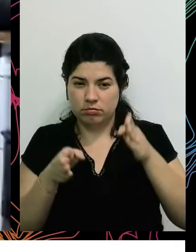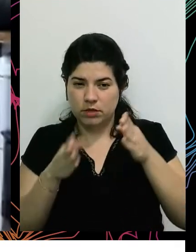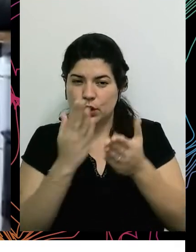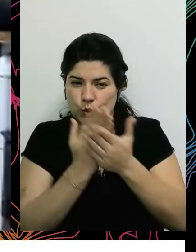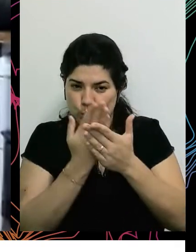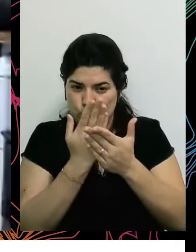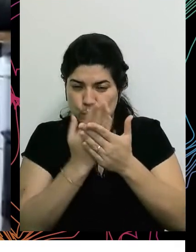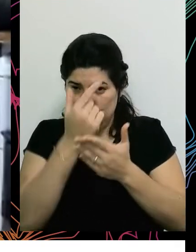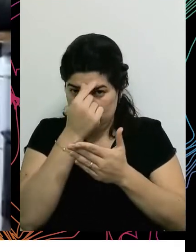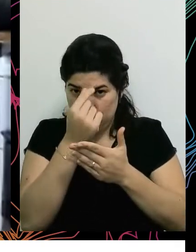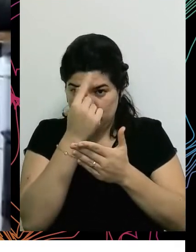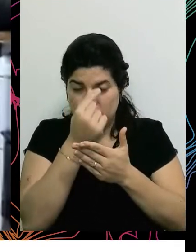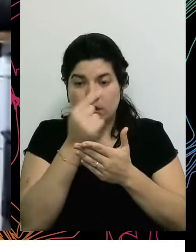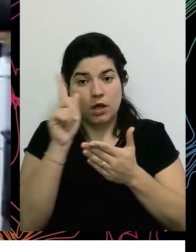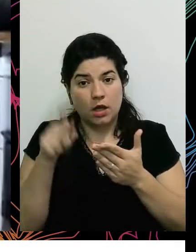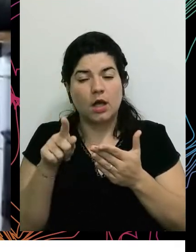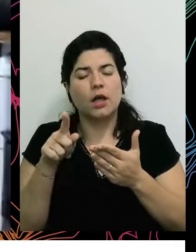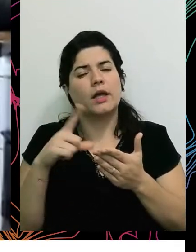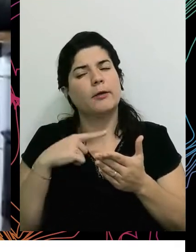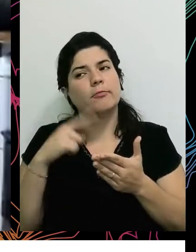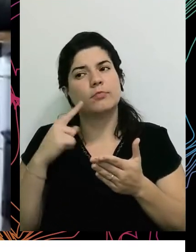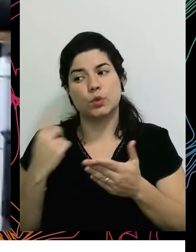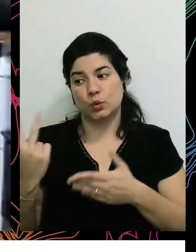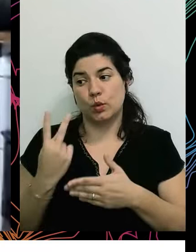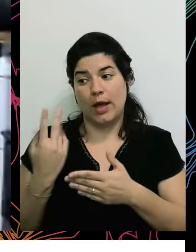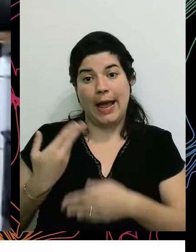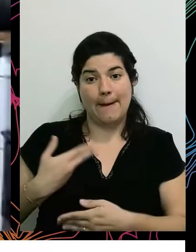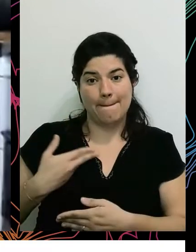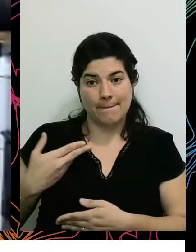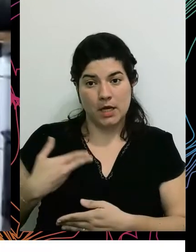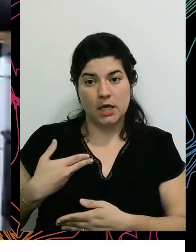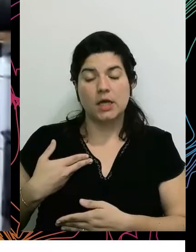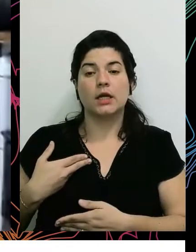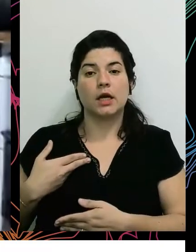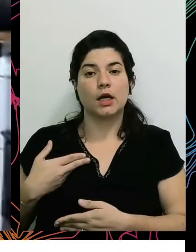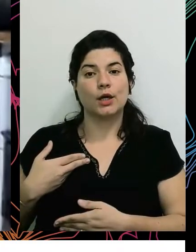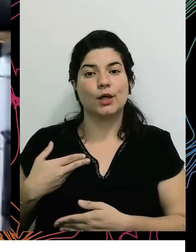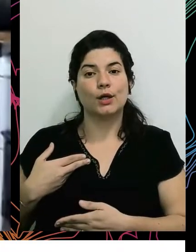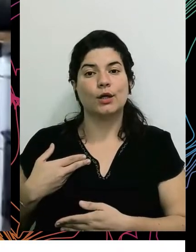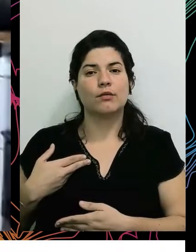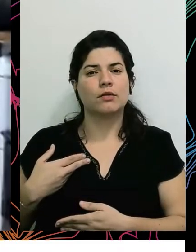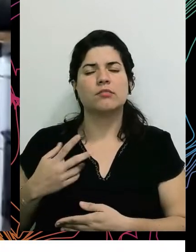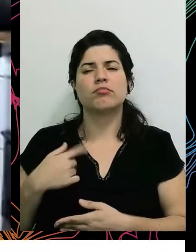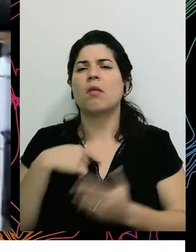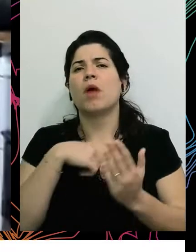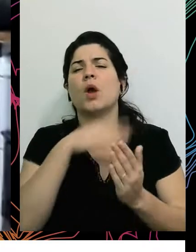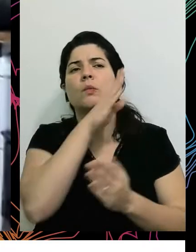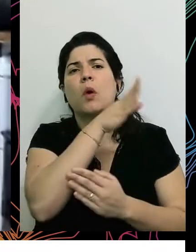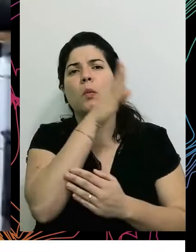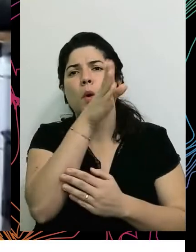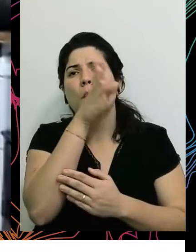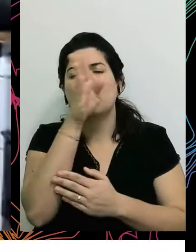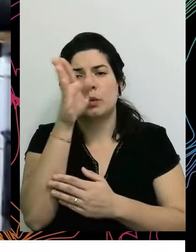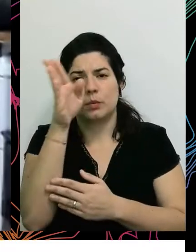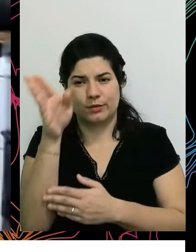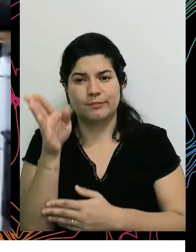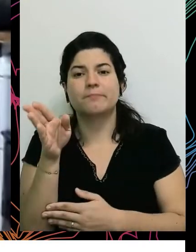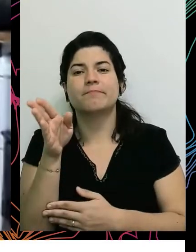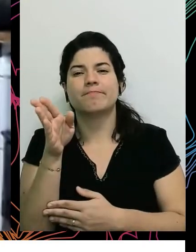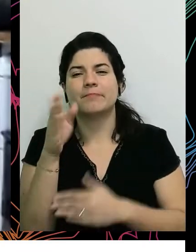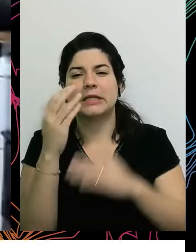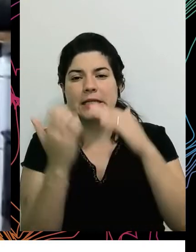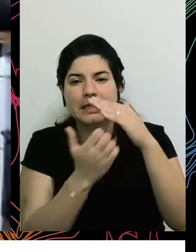de formação, eu e mais duas amigas, nós saímos batendo de porta em porta nas